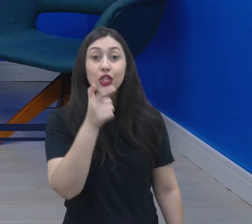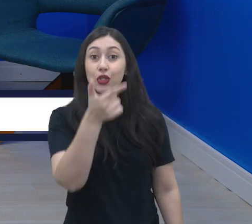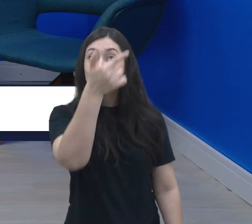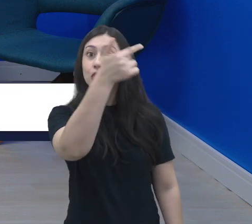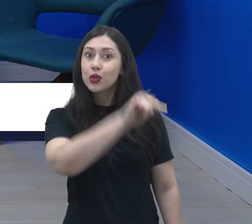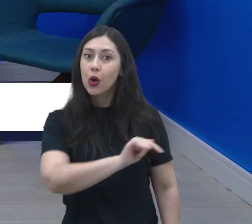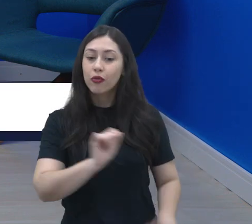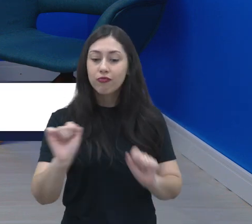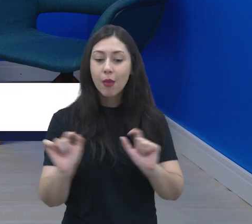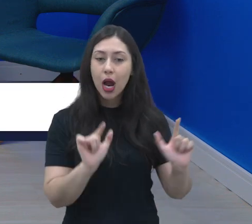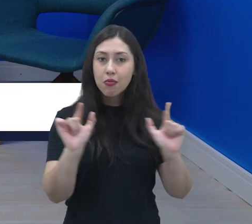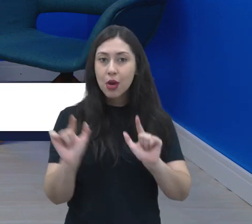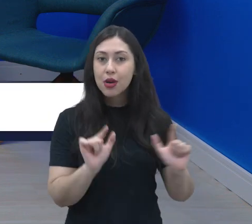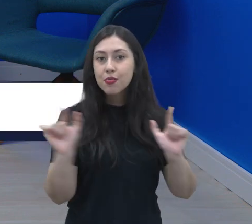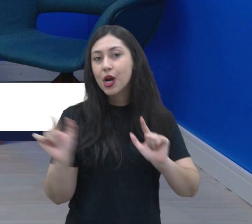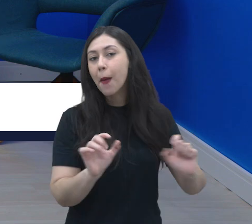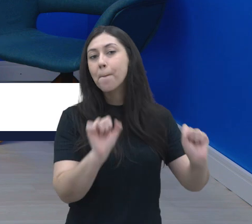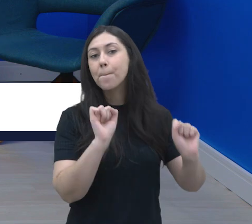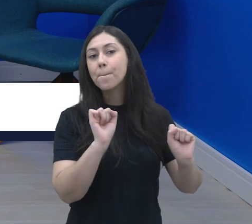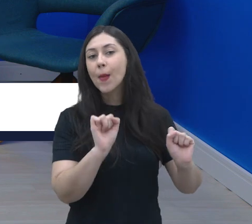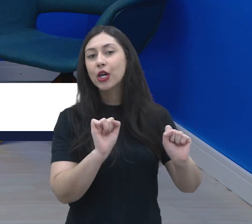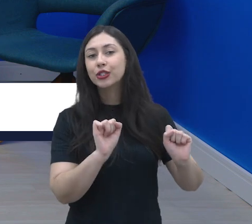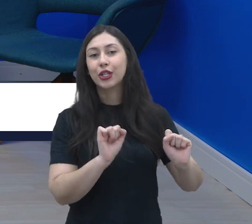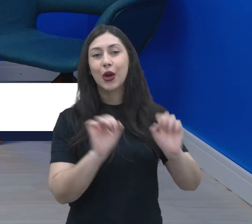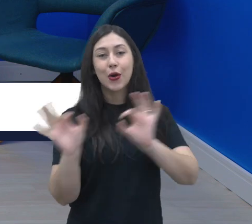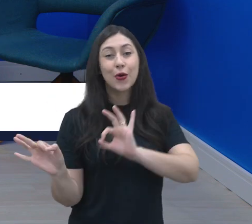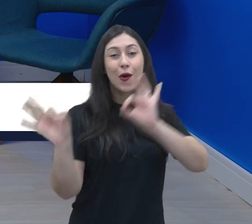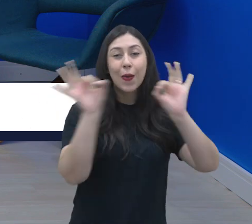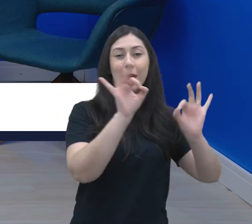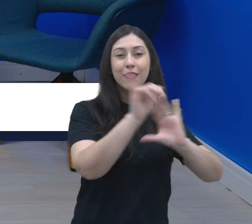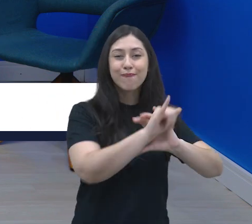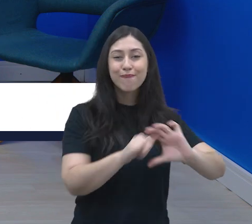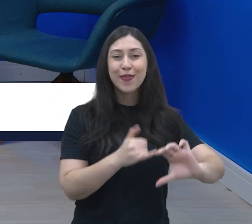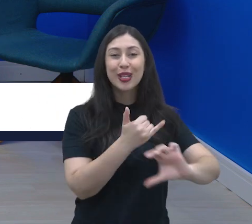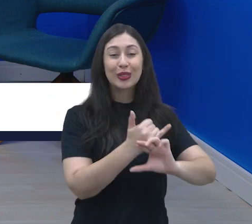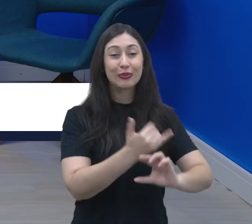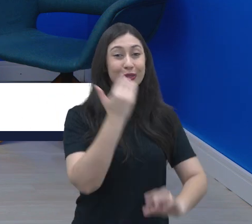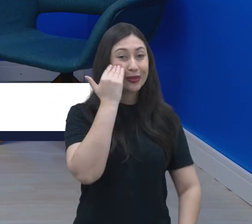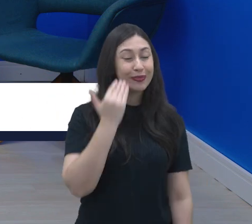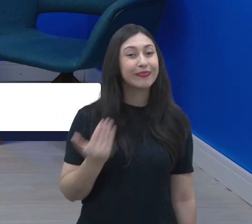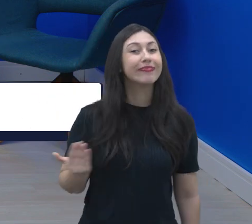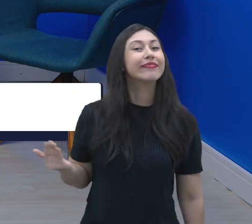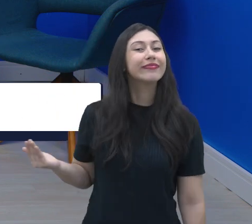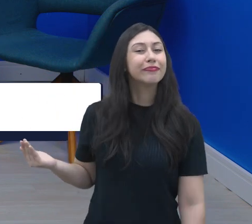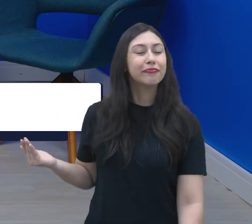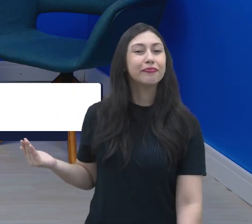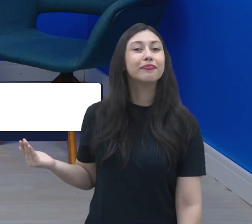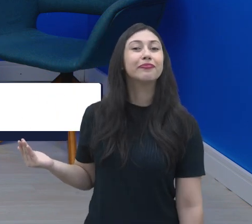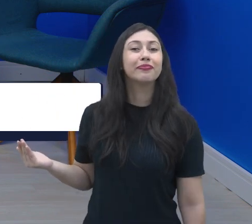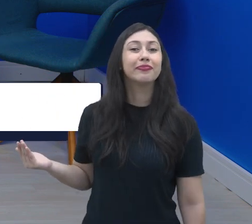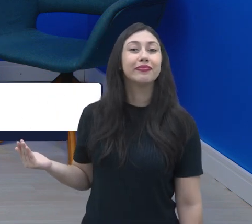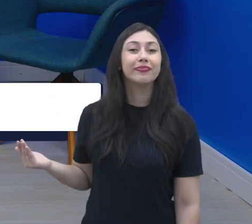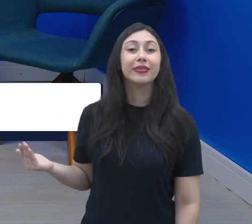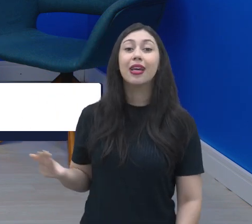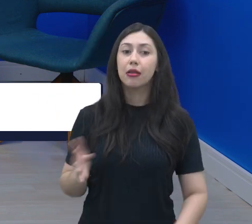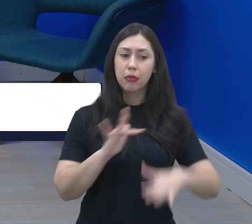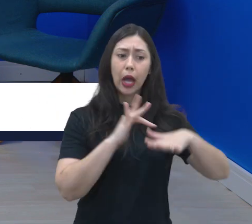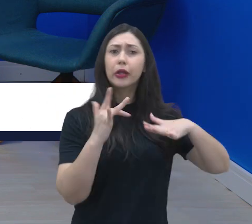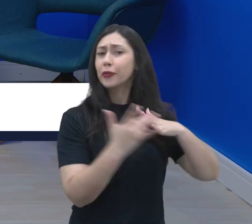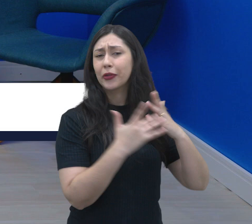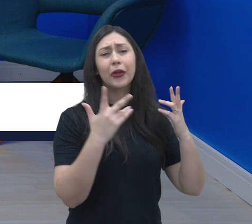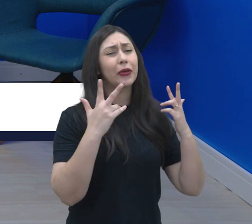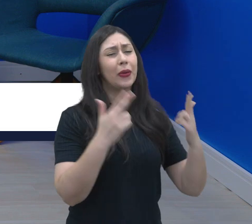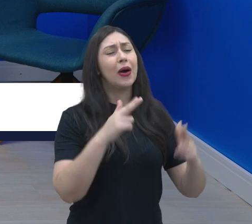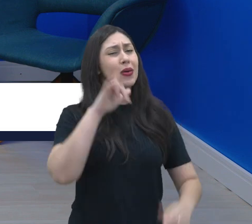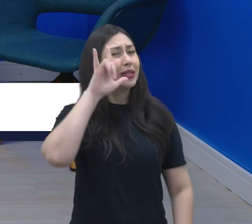rever esse ou outros programas, é só acompanhar a gente pelo YouTube. Lá é o youtube.com/TV Câmara SJC, redes